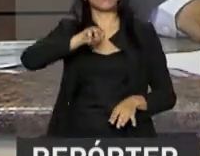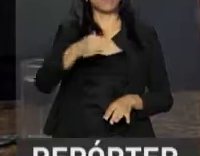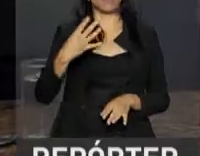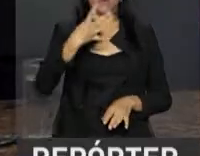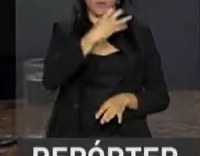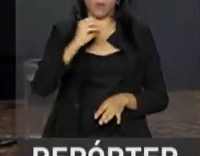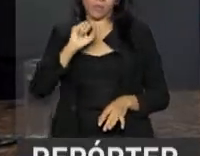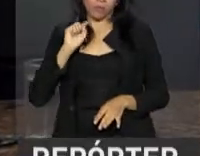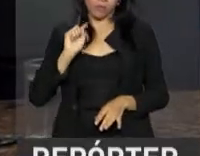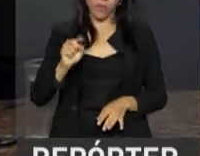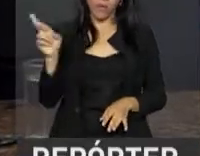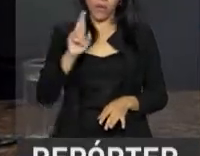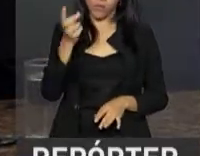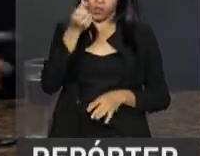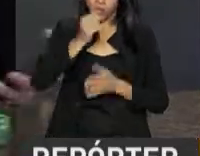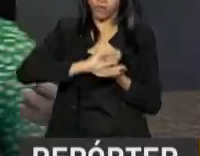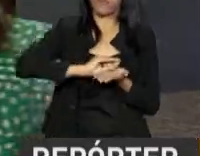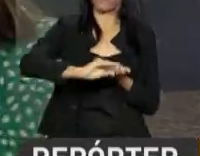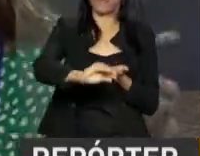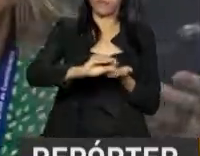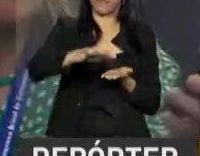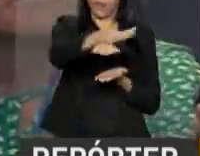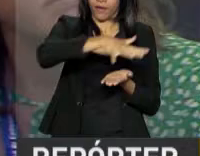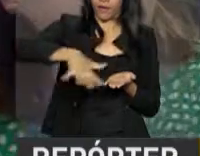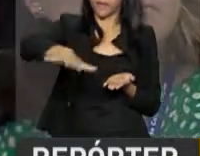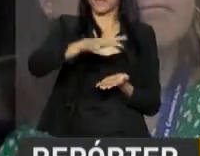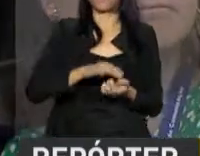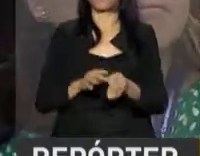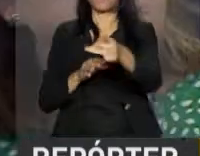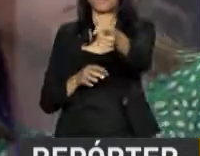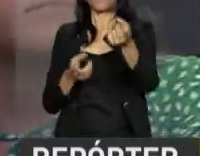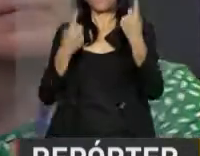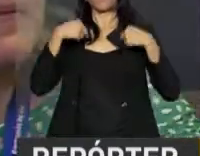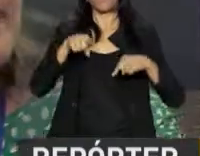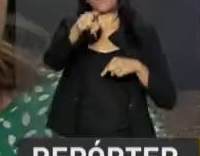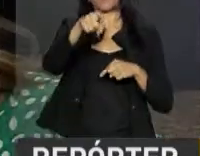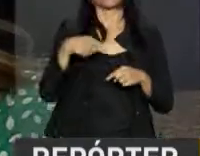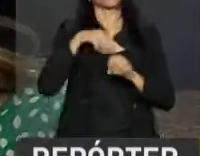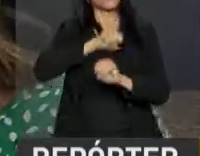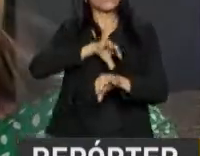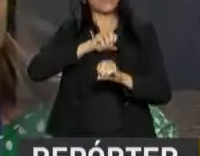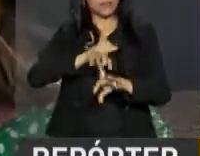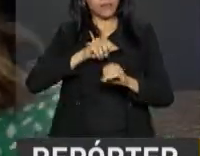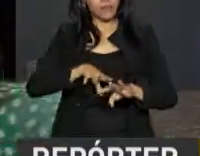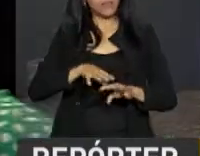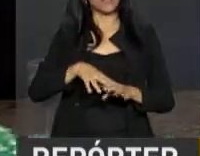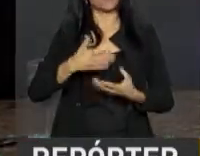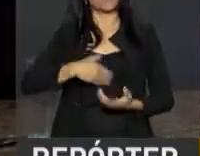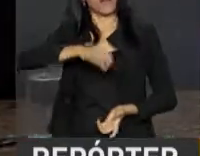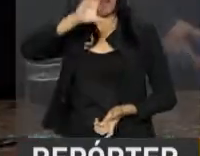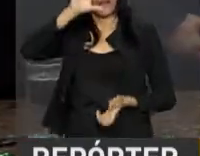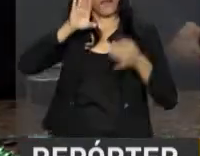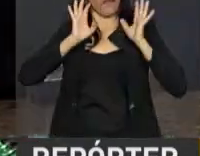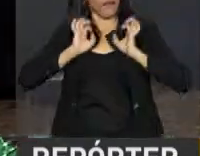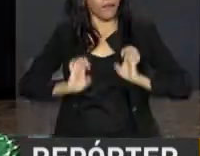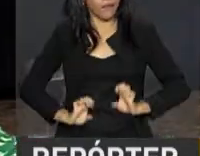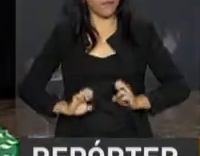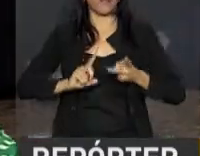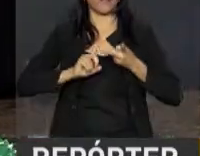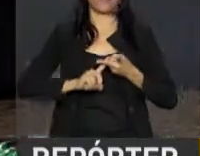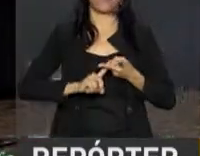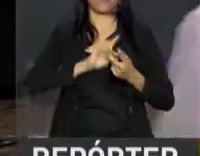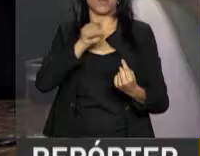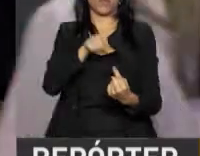R$ 2.400.000. Na verdade, a gente está assegurando a educação para a cidadania, a educação para a ética. Isso